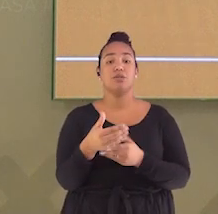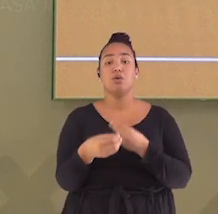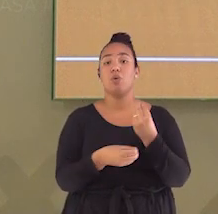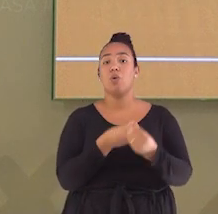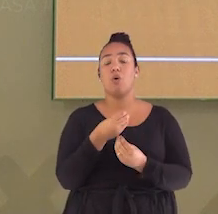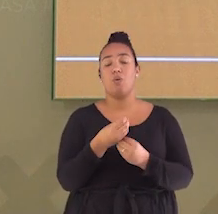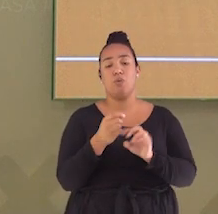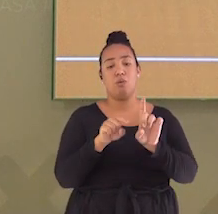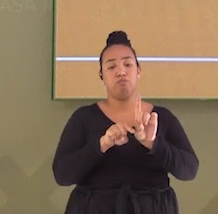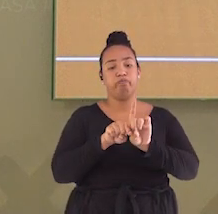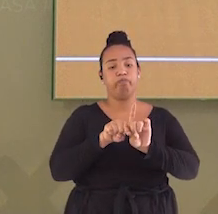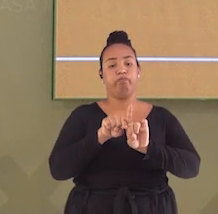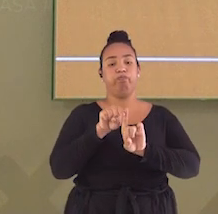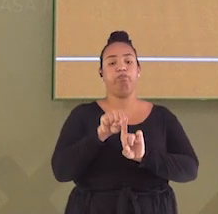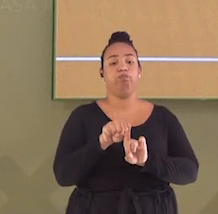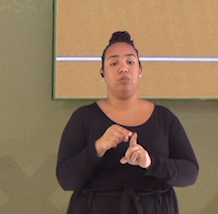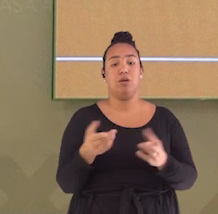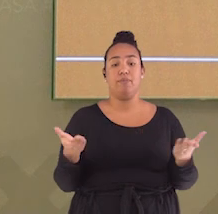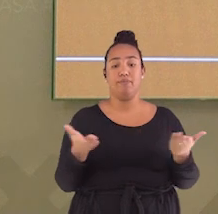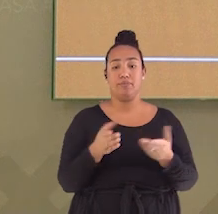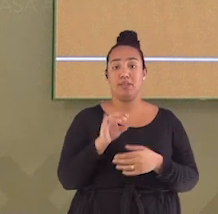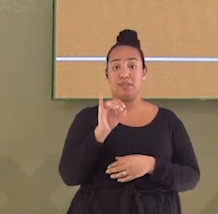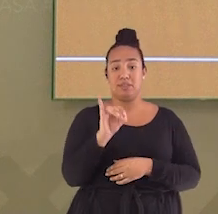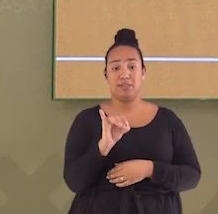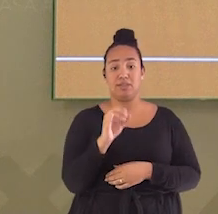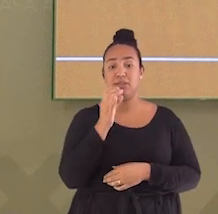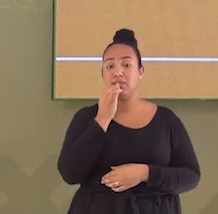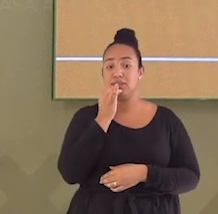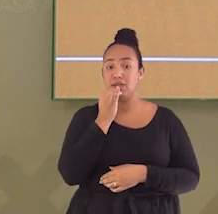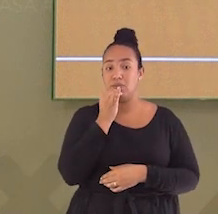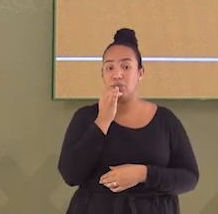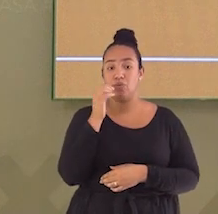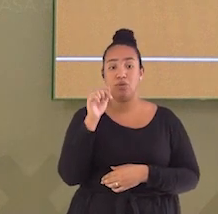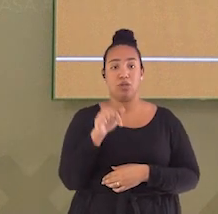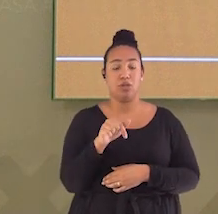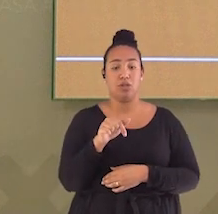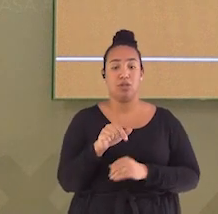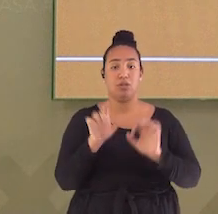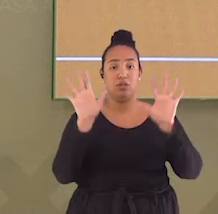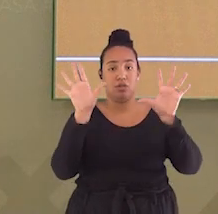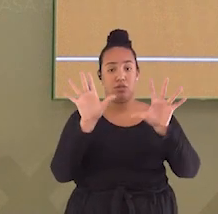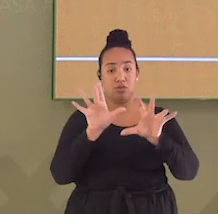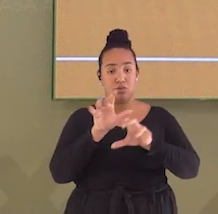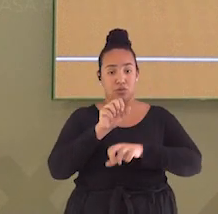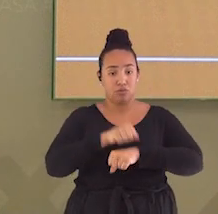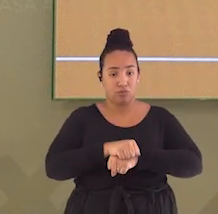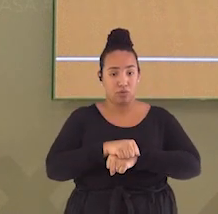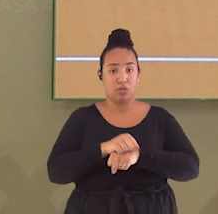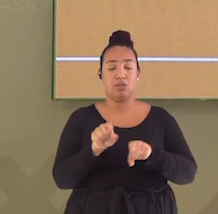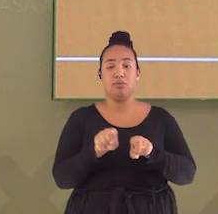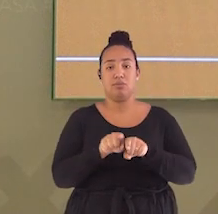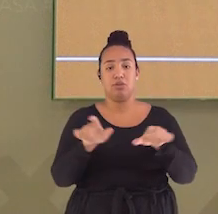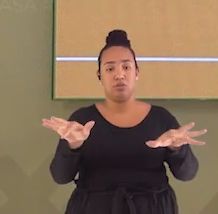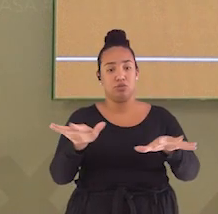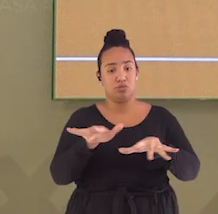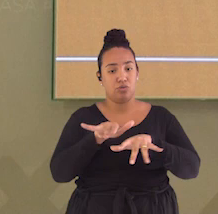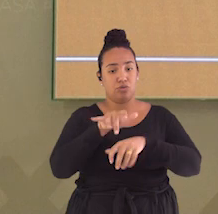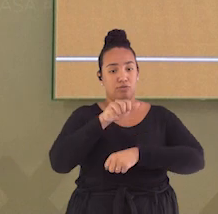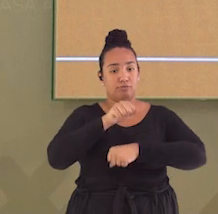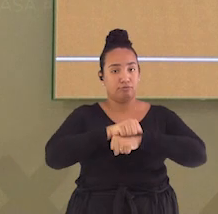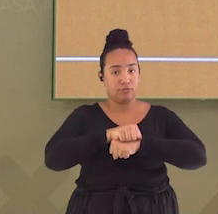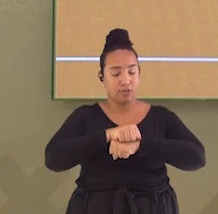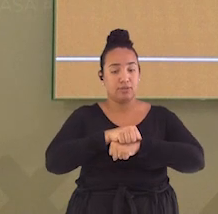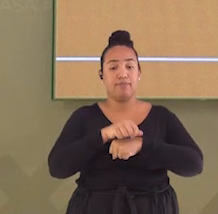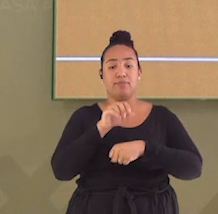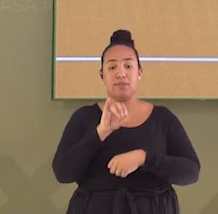temperatura. E agora, se acontece a condensação, a solidificação e a sublimação do